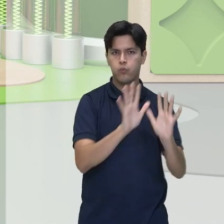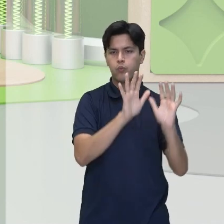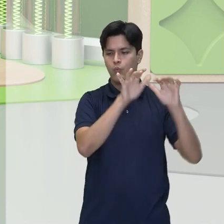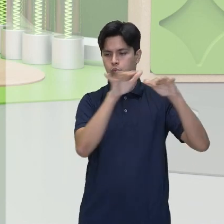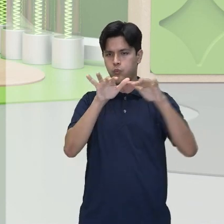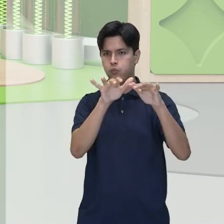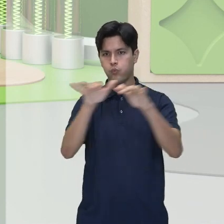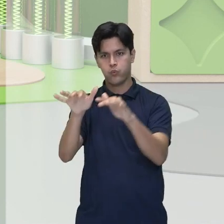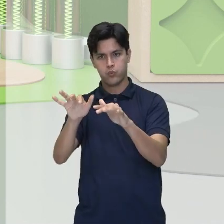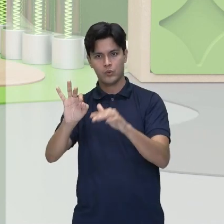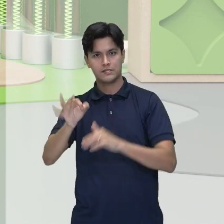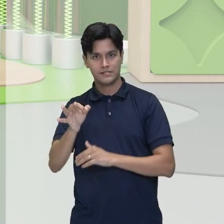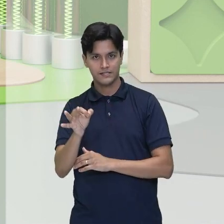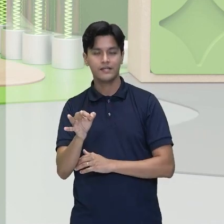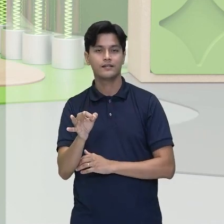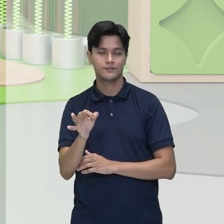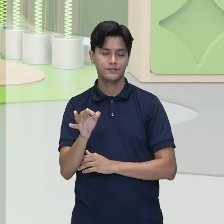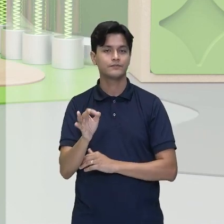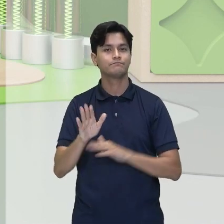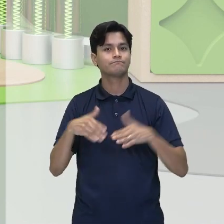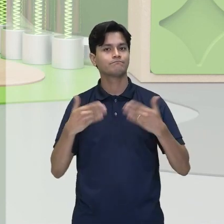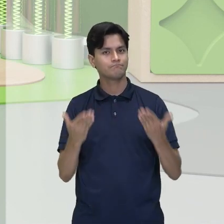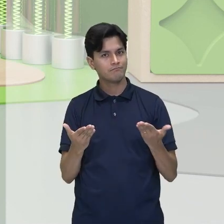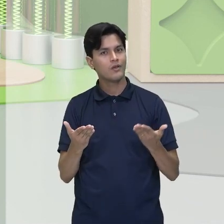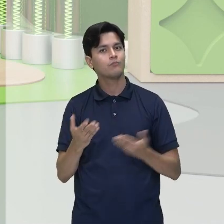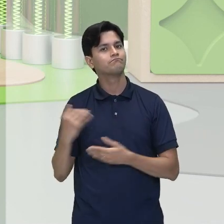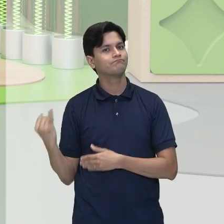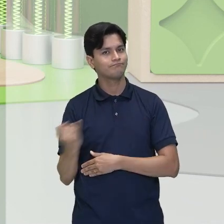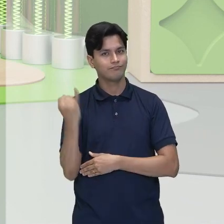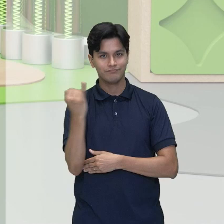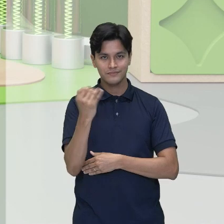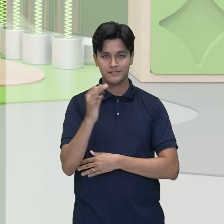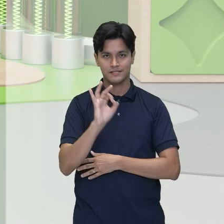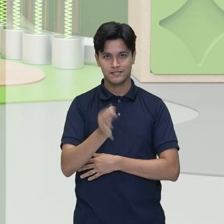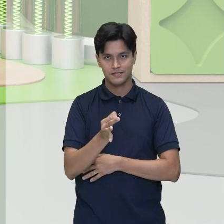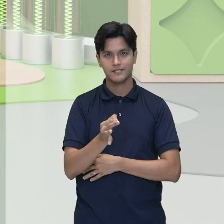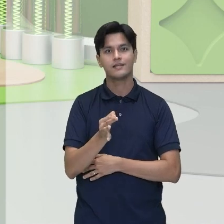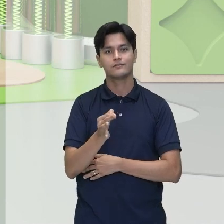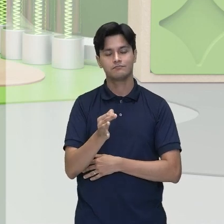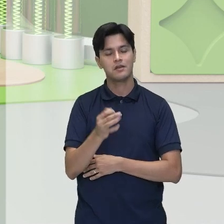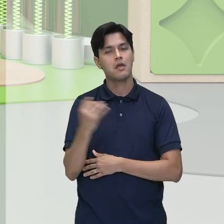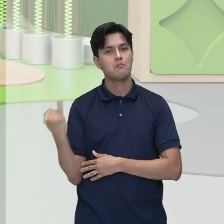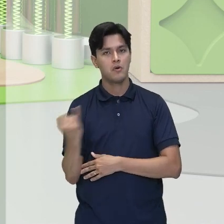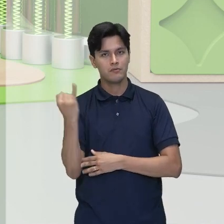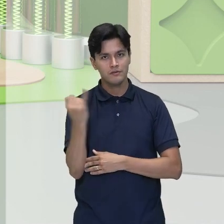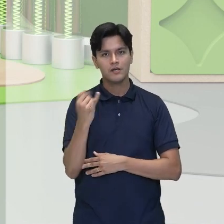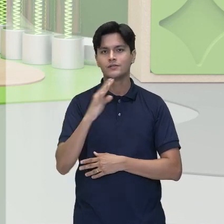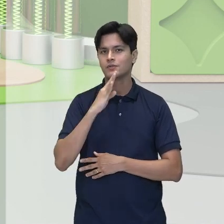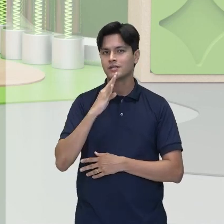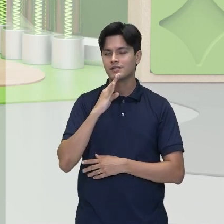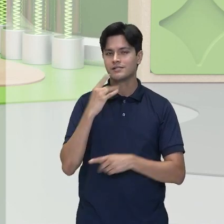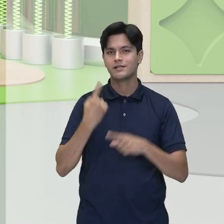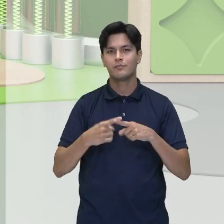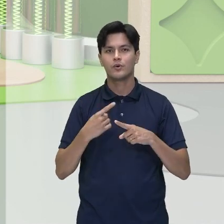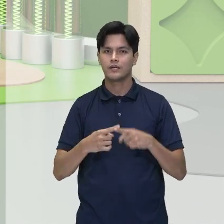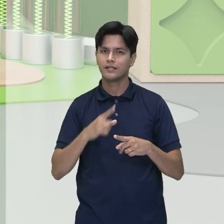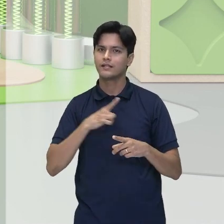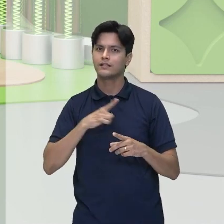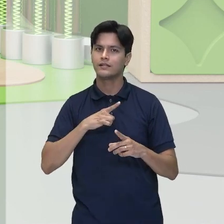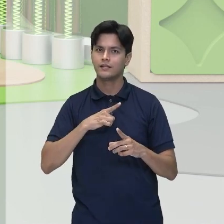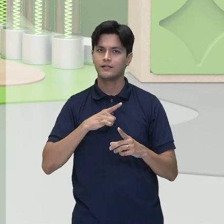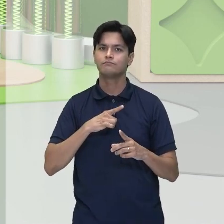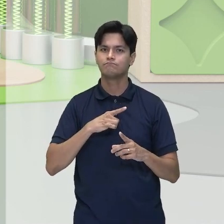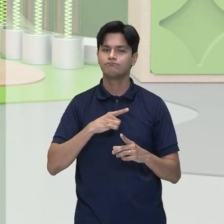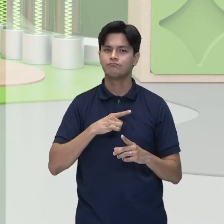locais, né, do nosso país, é tão importante, né, a gente observar aí, porque vai impactar nas chuvas de